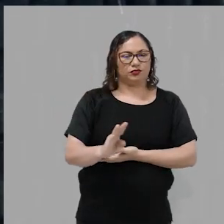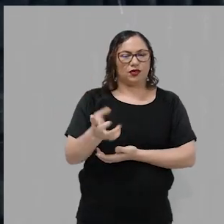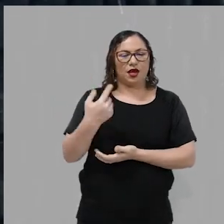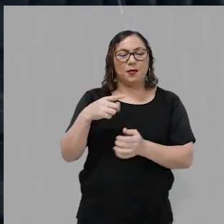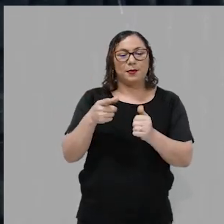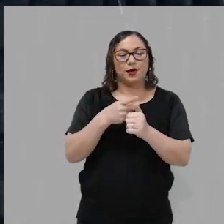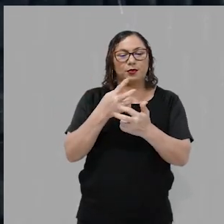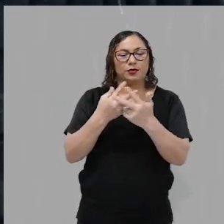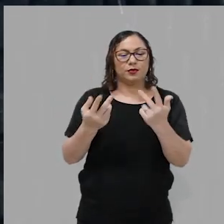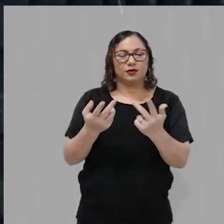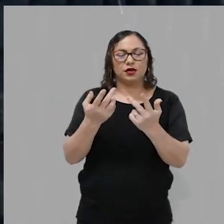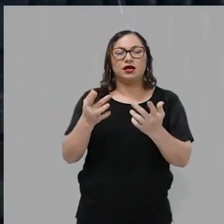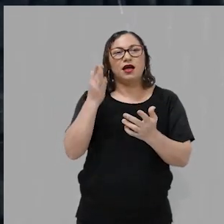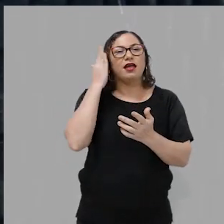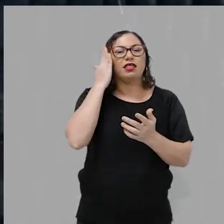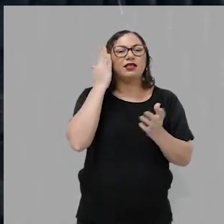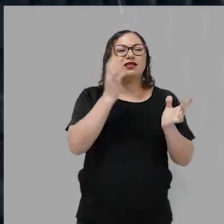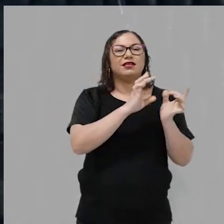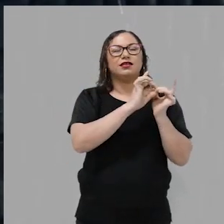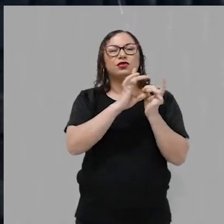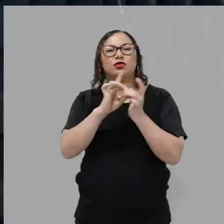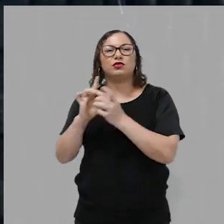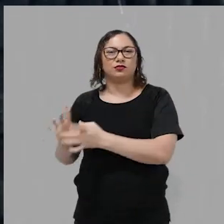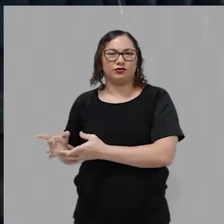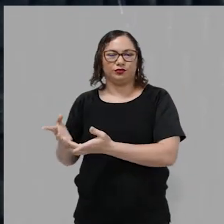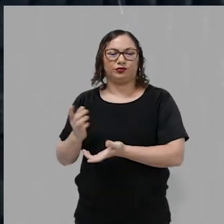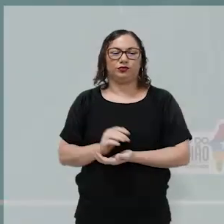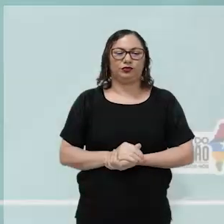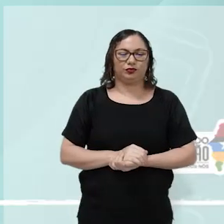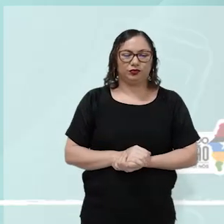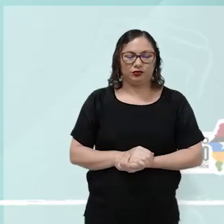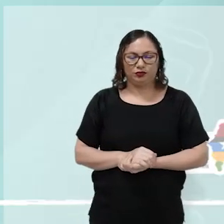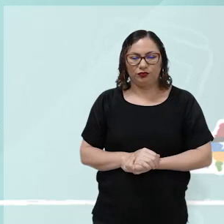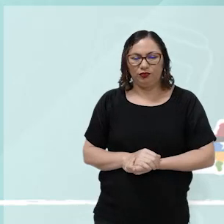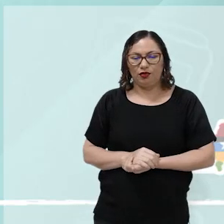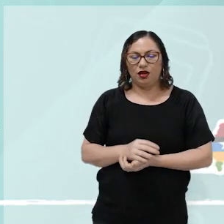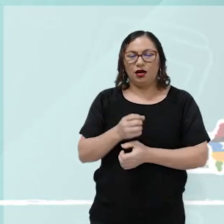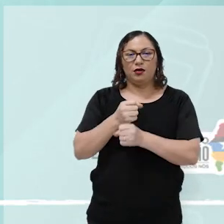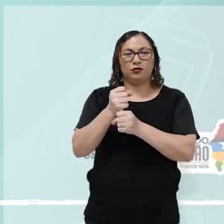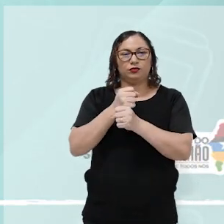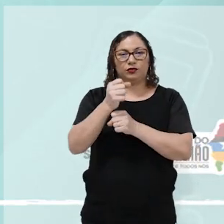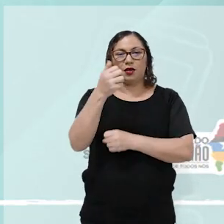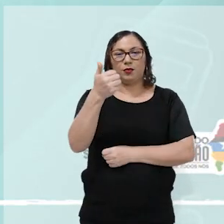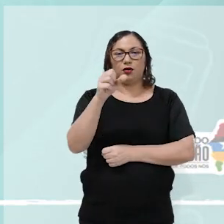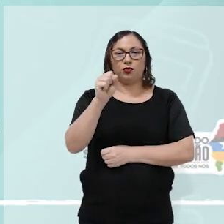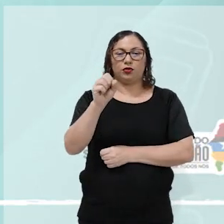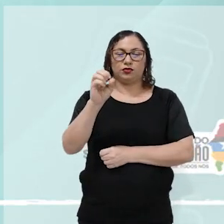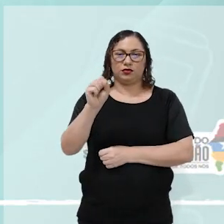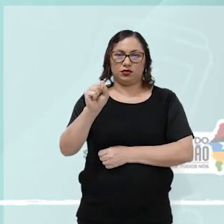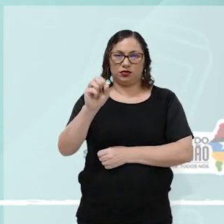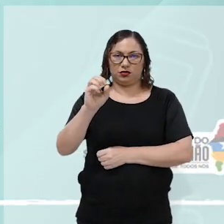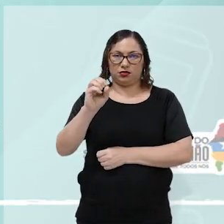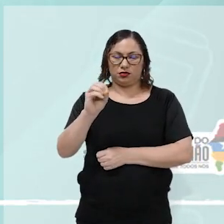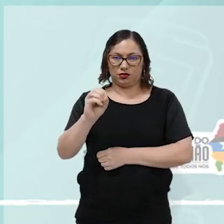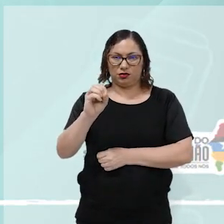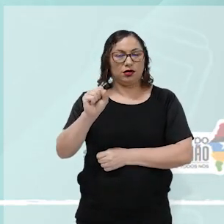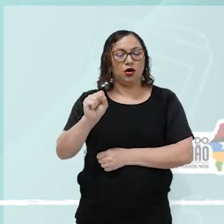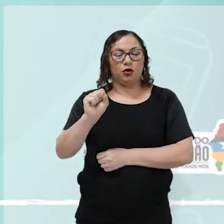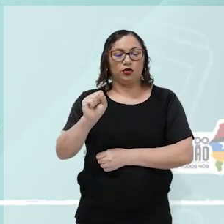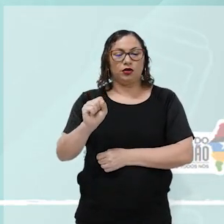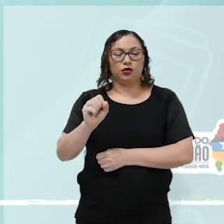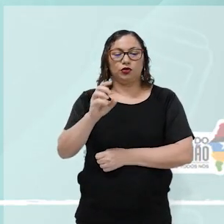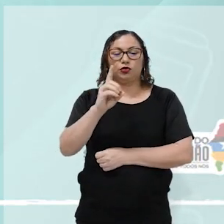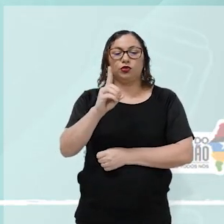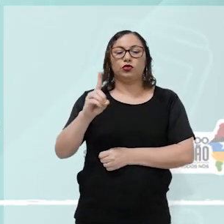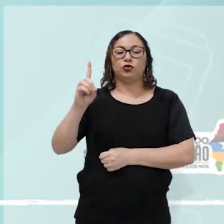mente, né? Vamos entender o contexto histórico e social, certo? Em 1808, Dom João VI meio que foi encurralado